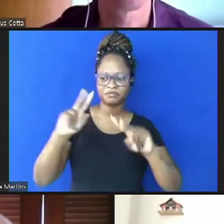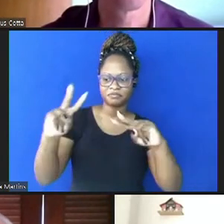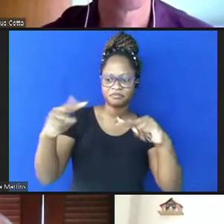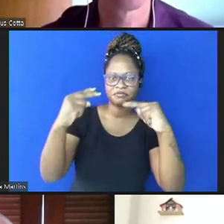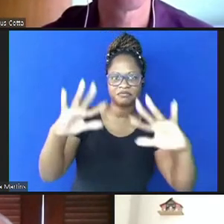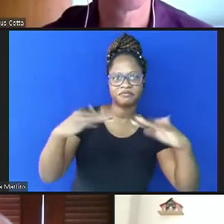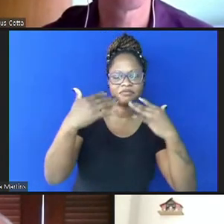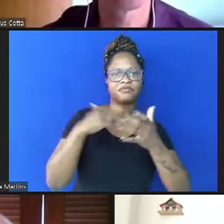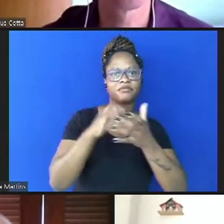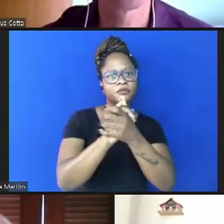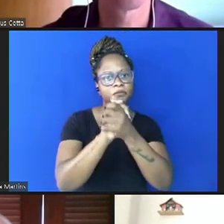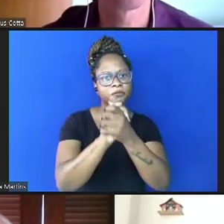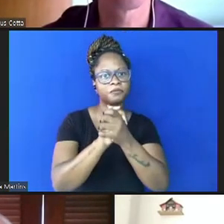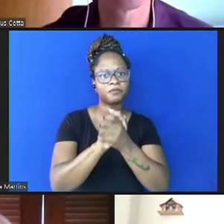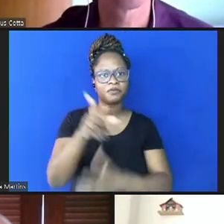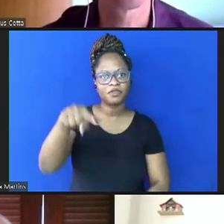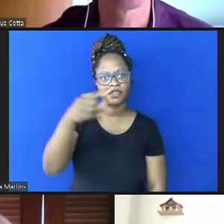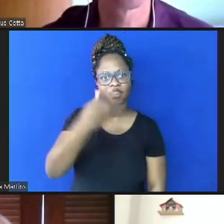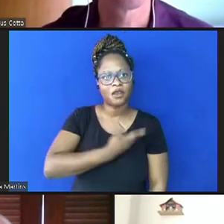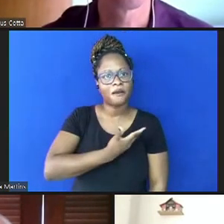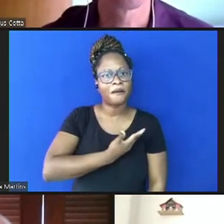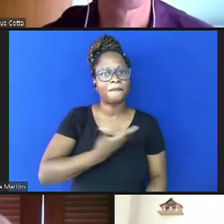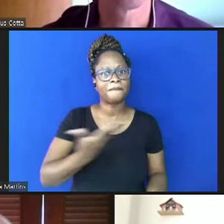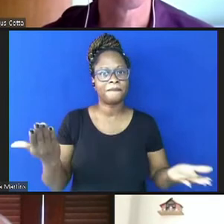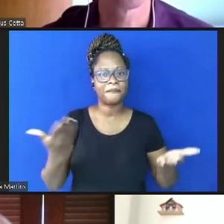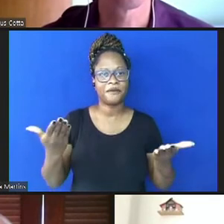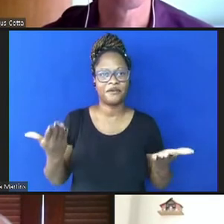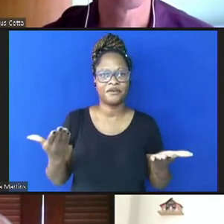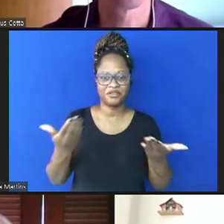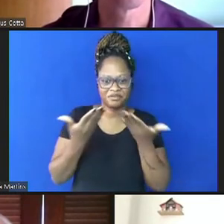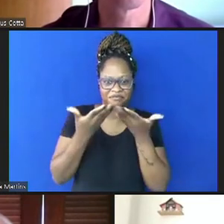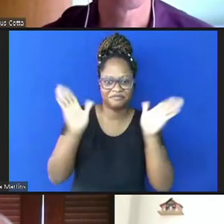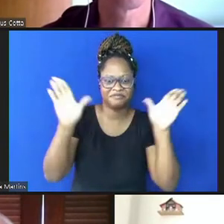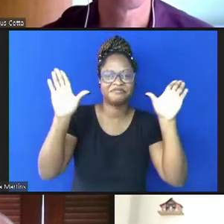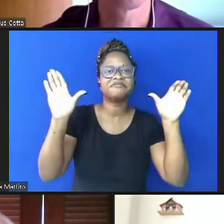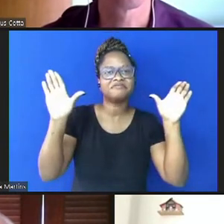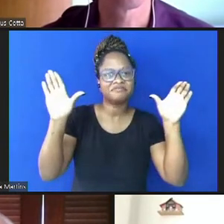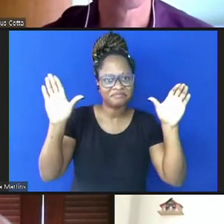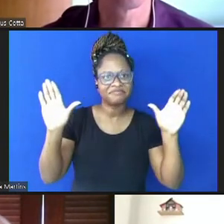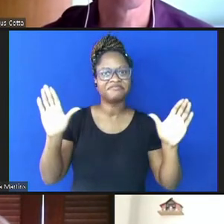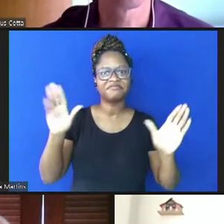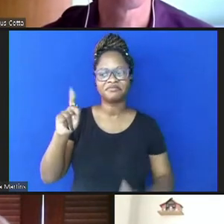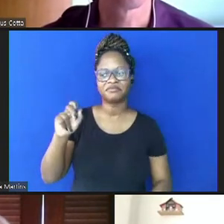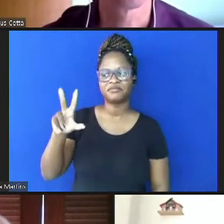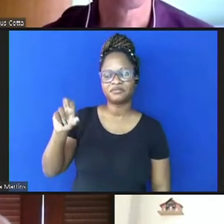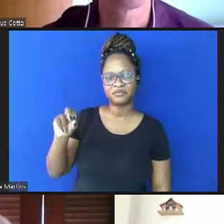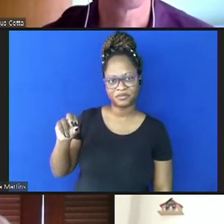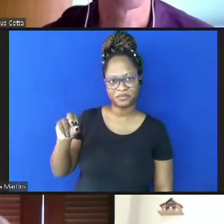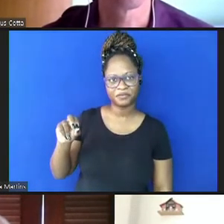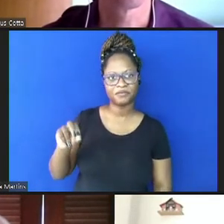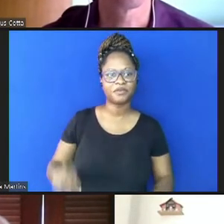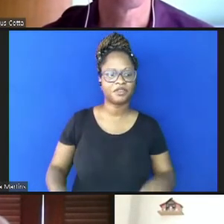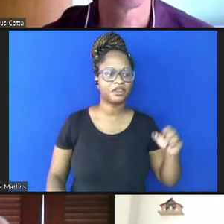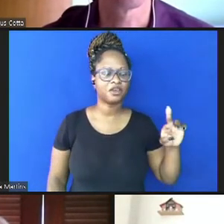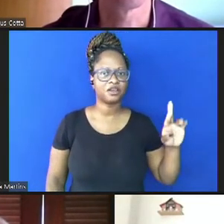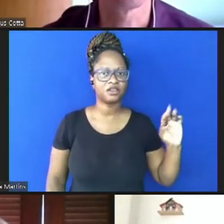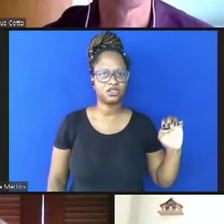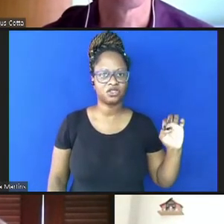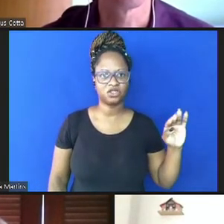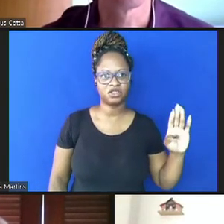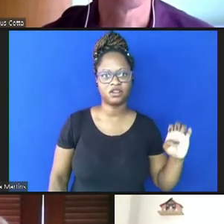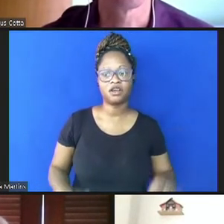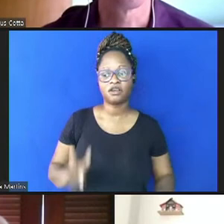cumprimentar meus colegas aqui dessa pequena mesa de abertura, o querido Paulo Bus, Cristina Guilan,